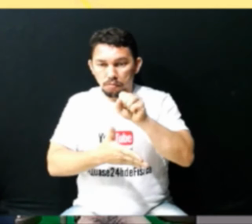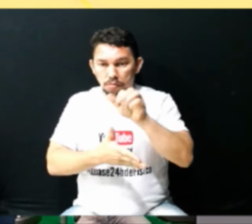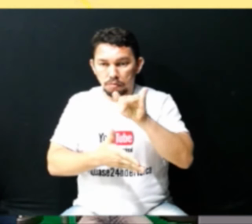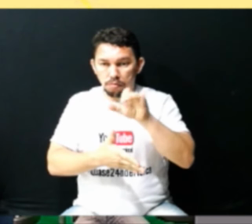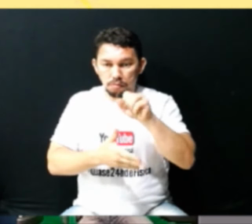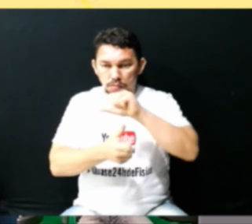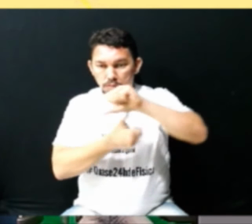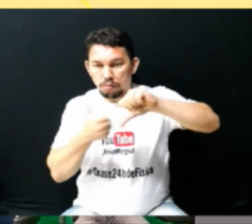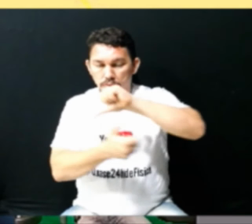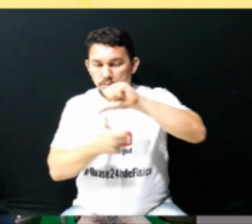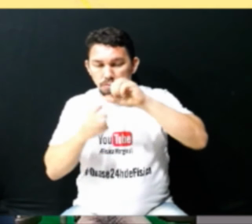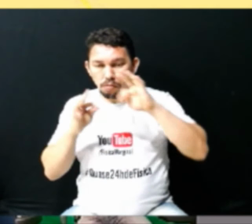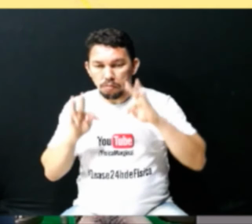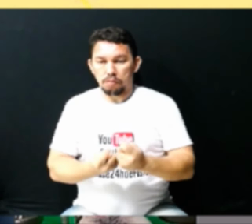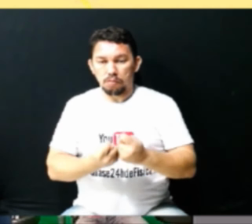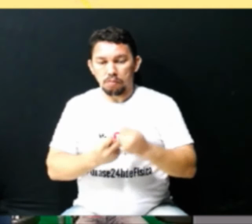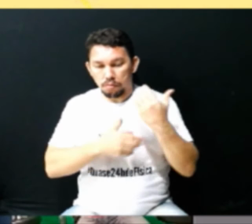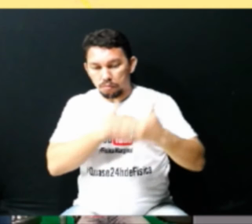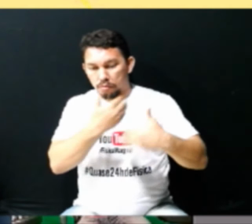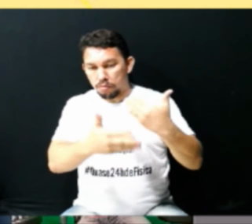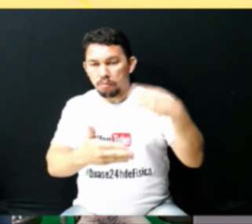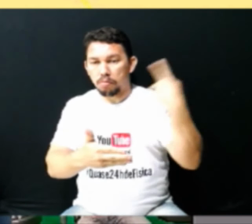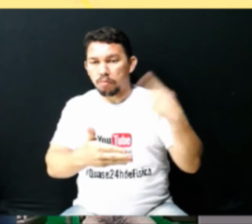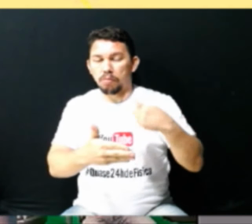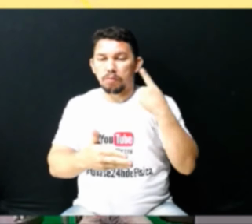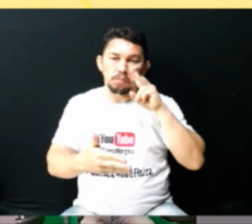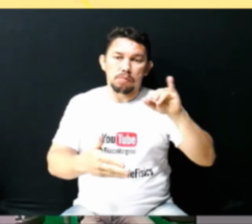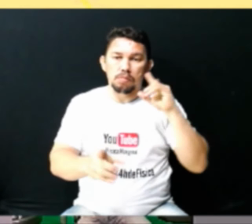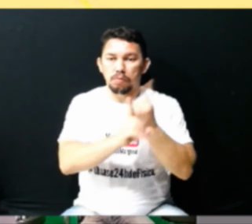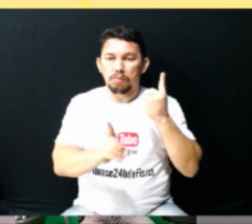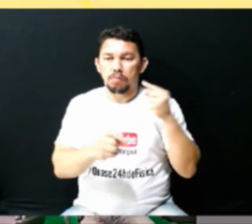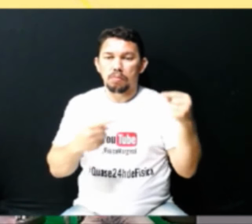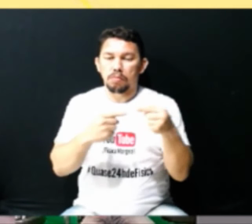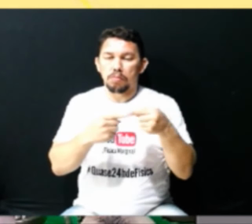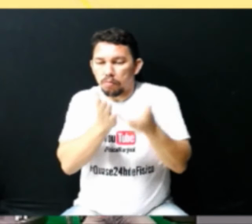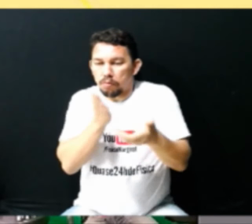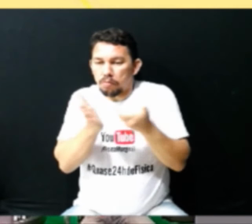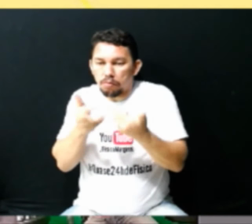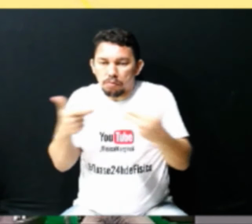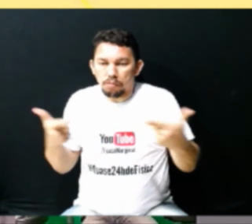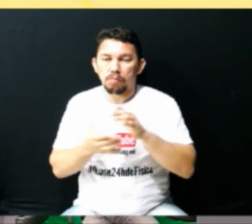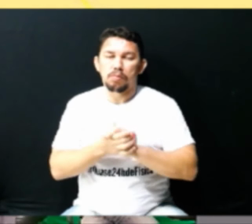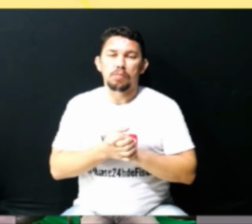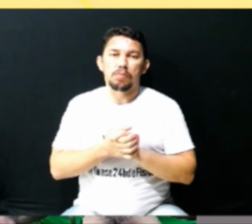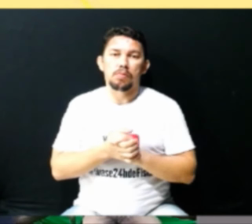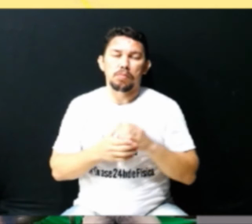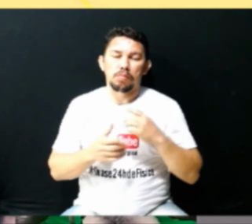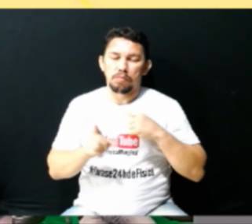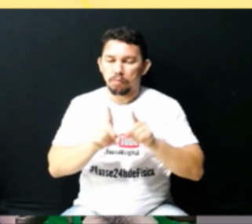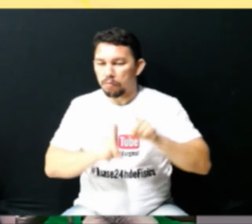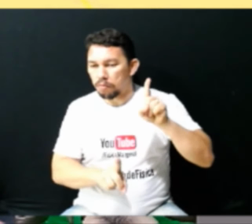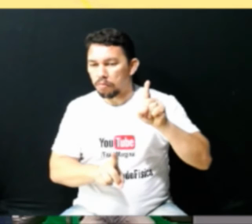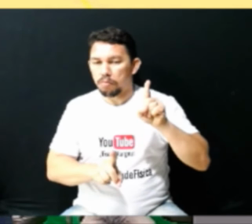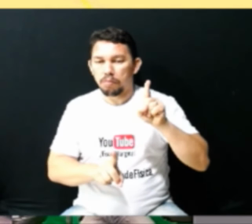energia. Em todo processo, você vai perder um pouco. Você consegue tentar aumentar esta eficiência,